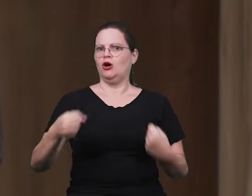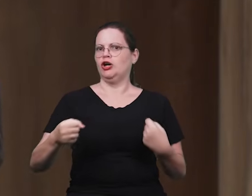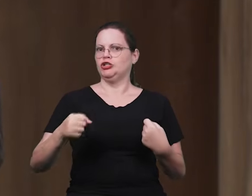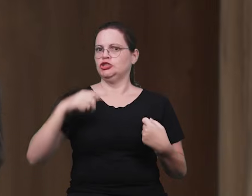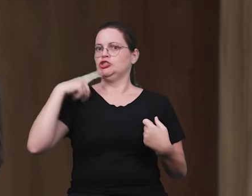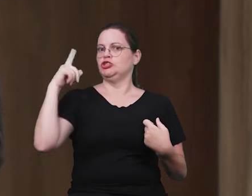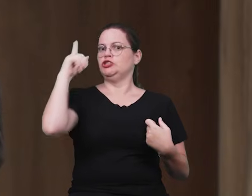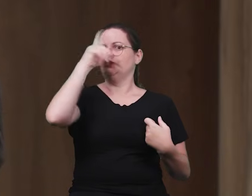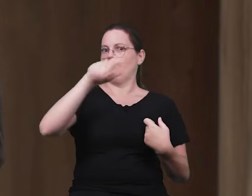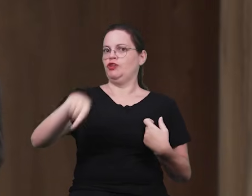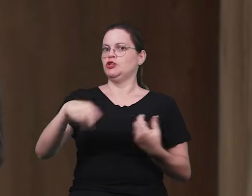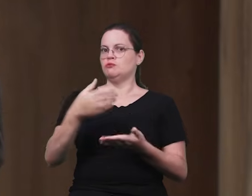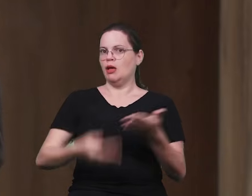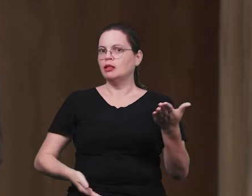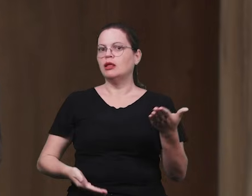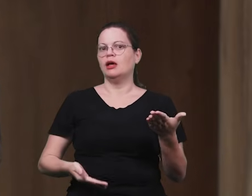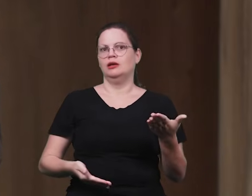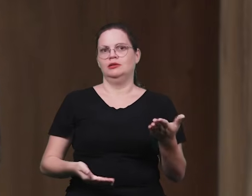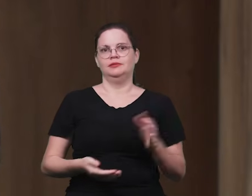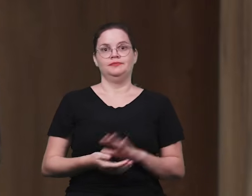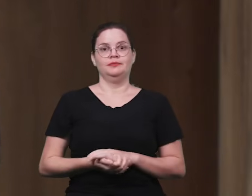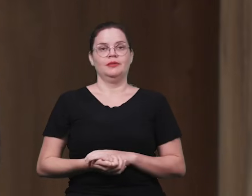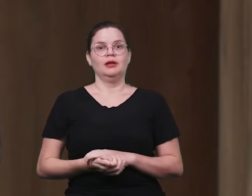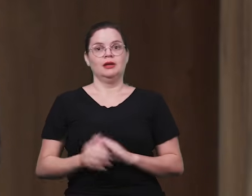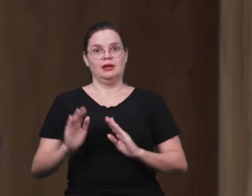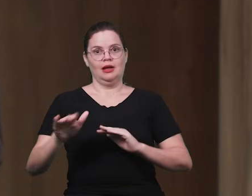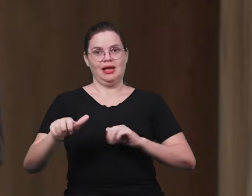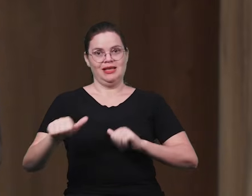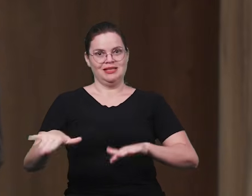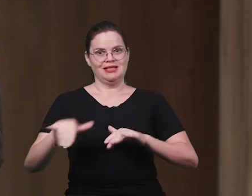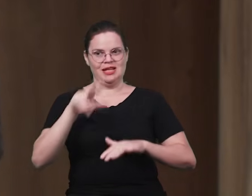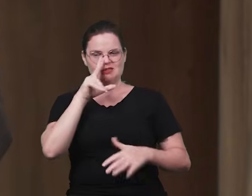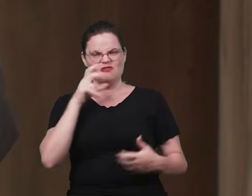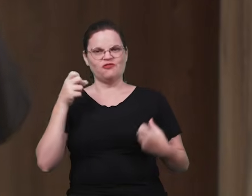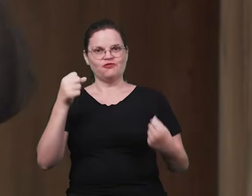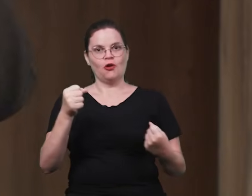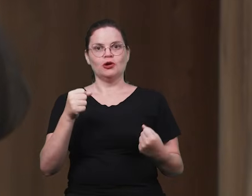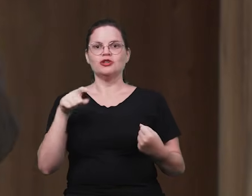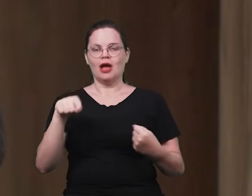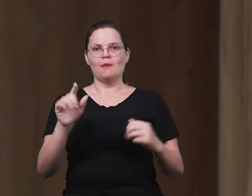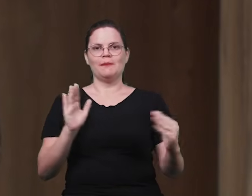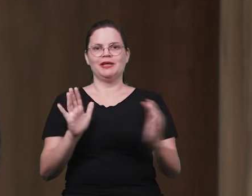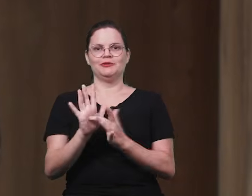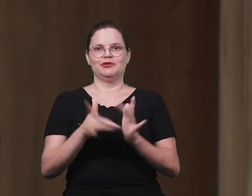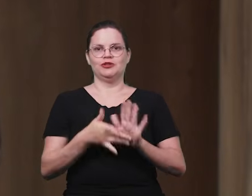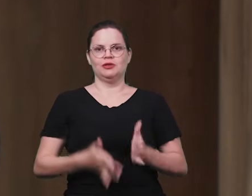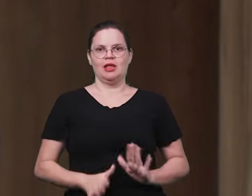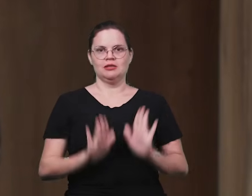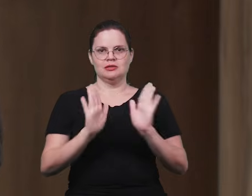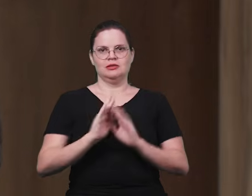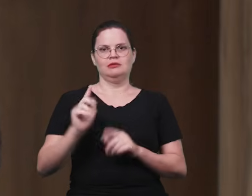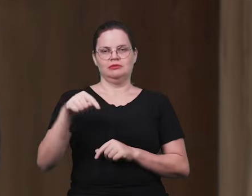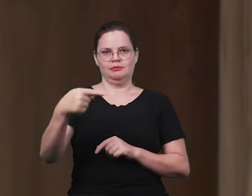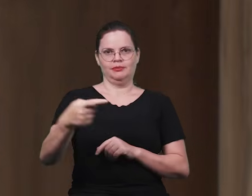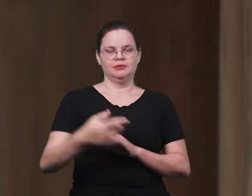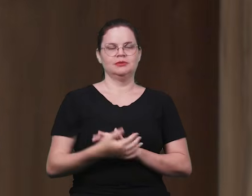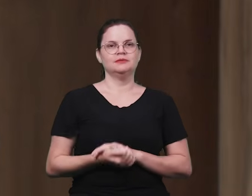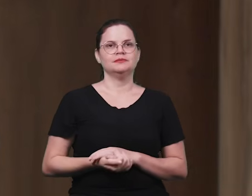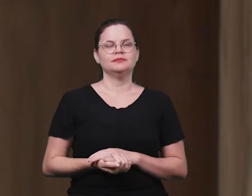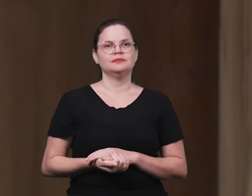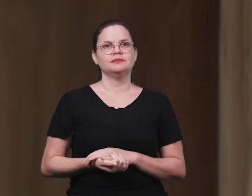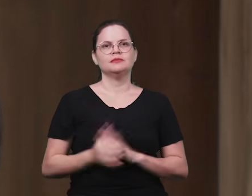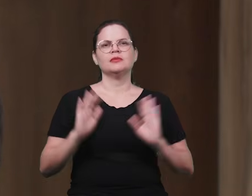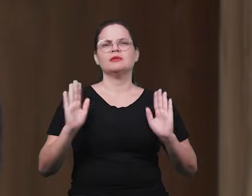imbatível, na ocasião que Jesus veio à Terra, né? E mais um pouco adiante. Aí você